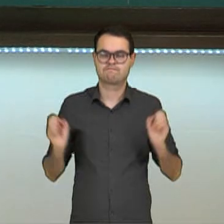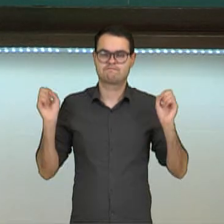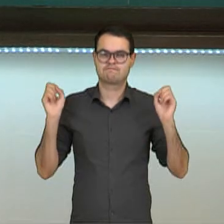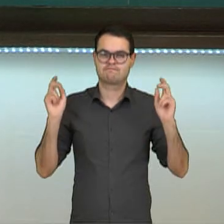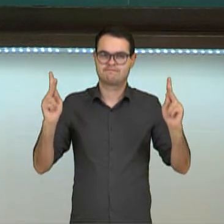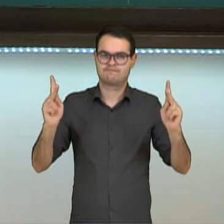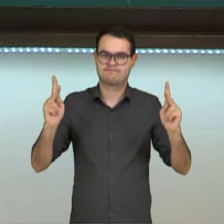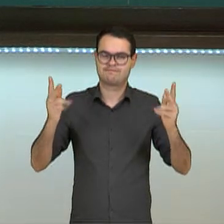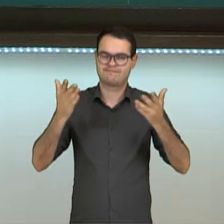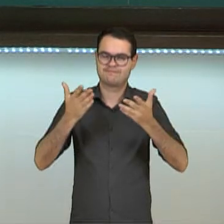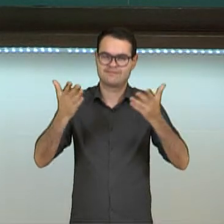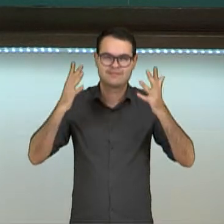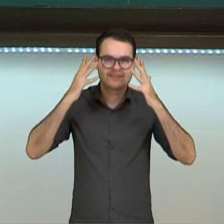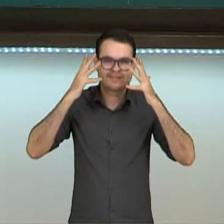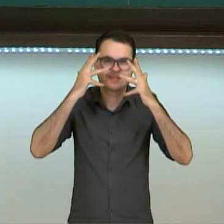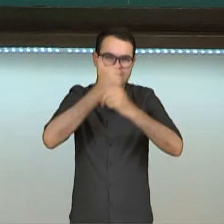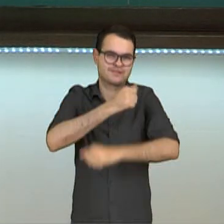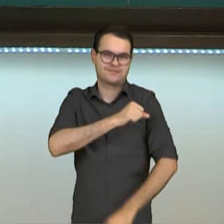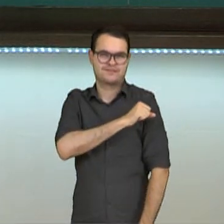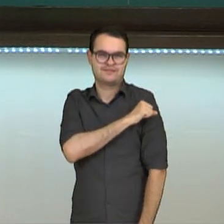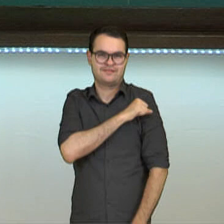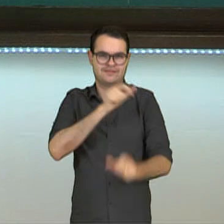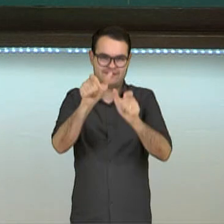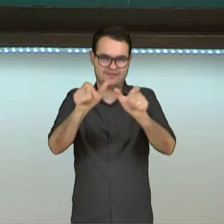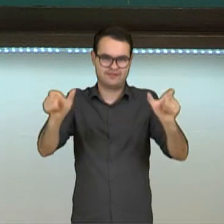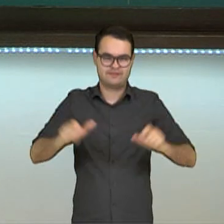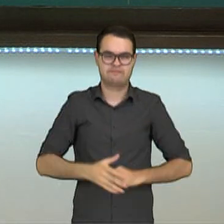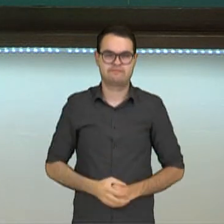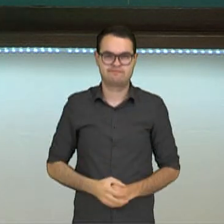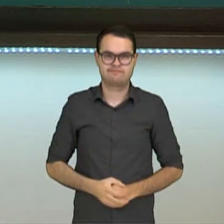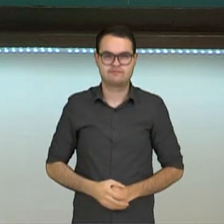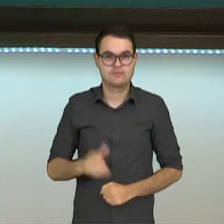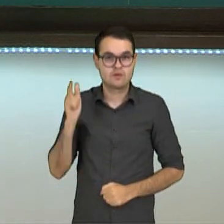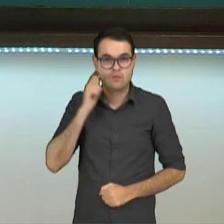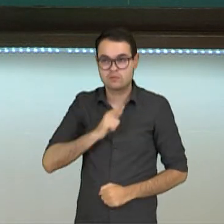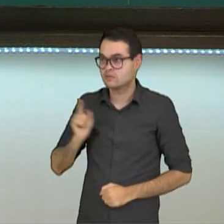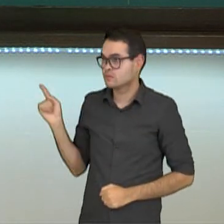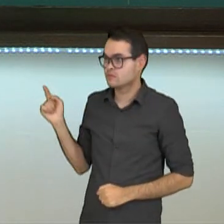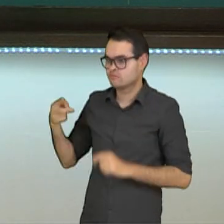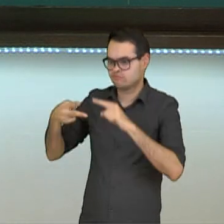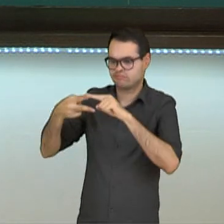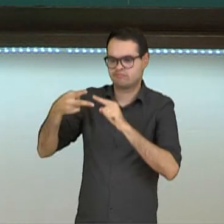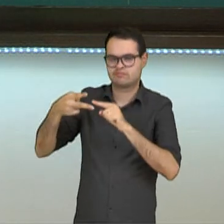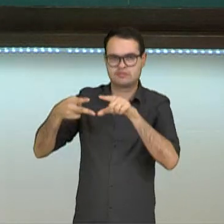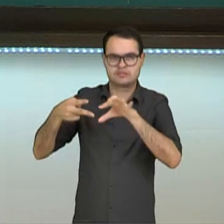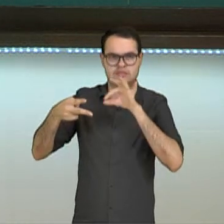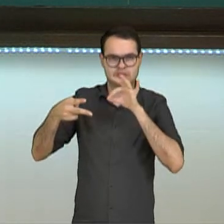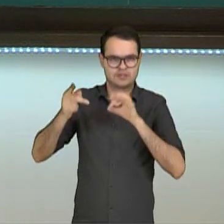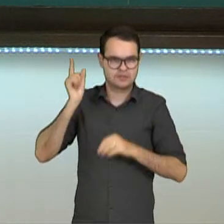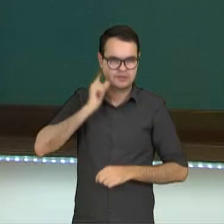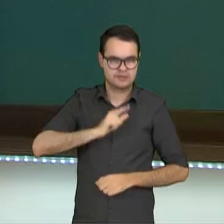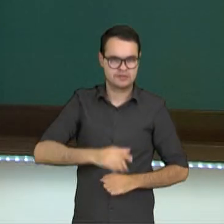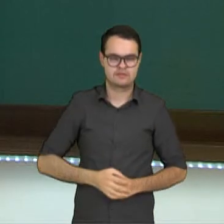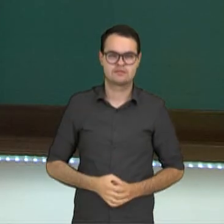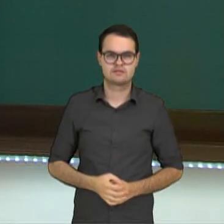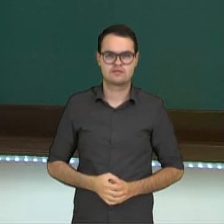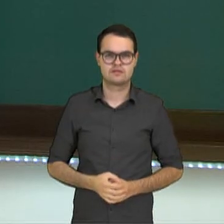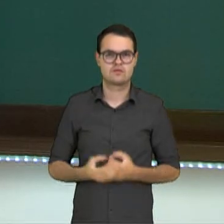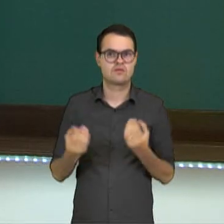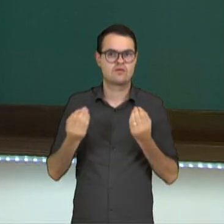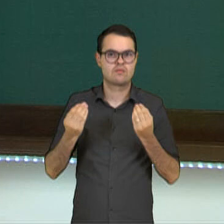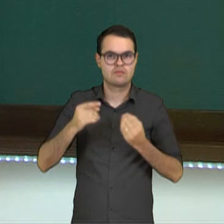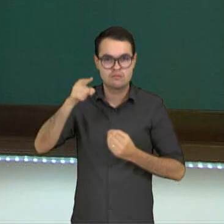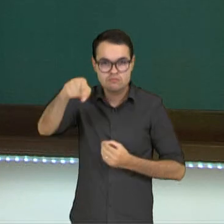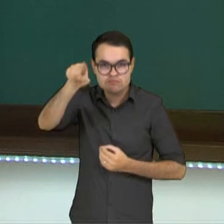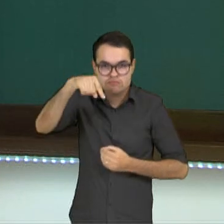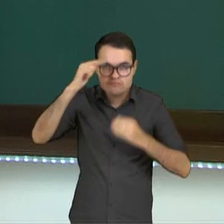Ok, estudantes lindos do 8º ano, conseguiram responder a essa atividade? Como é que está aí a